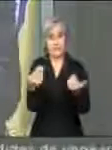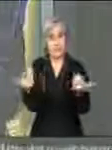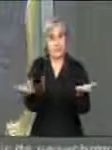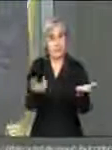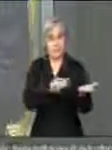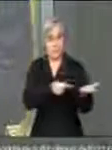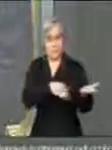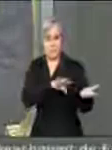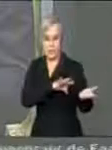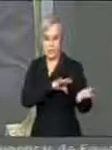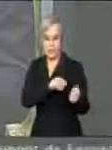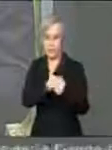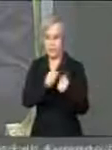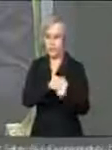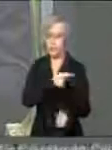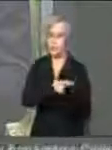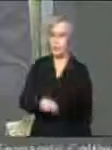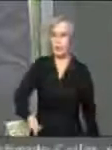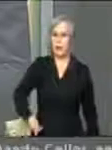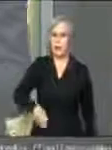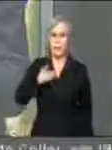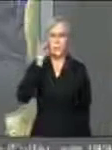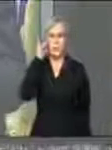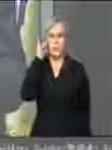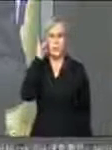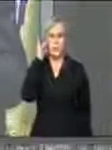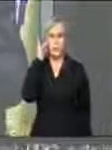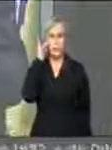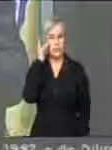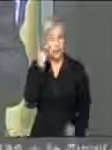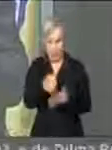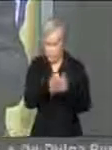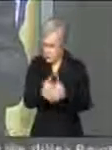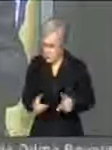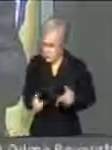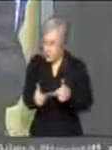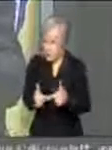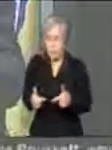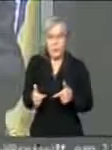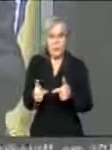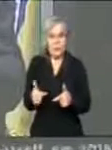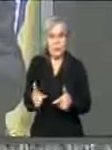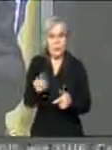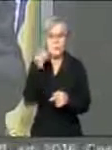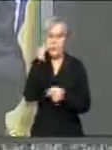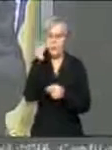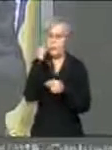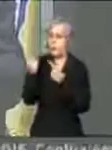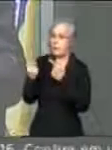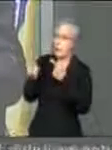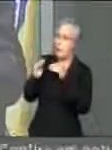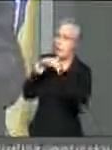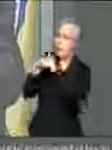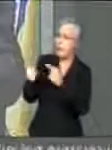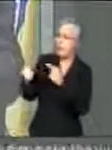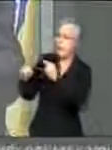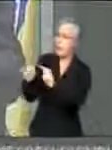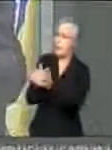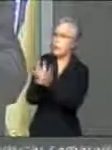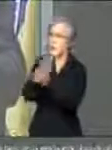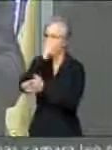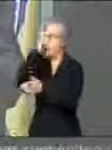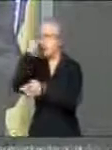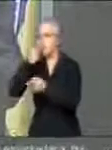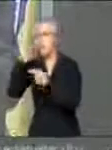presidente Dilma não poupavam energias para intimidar quem pensava diferente. Os